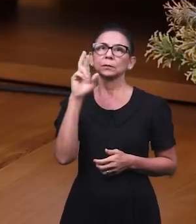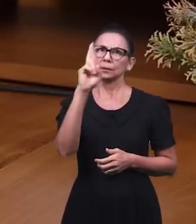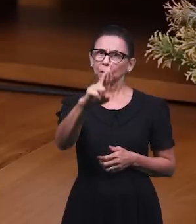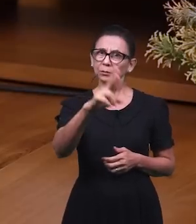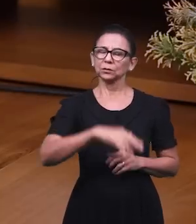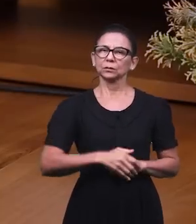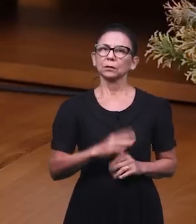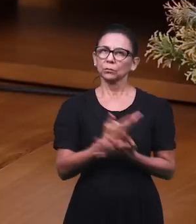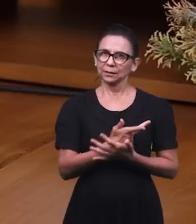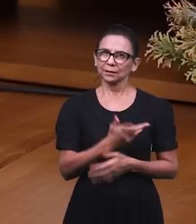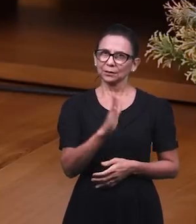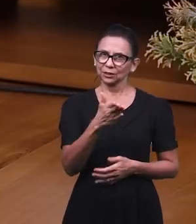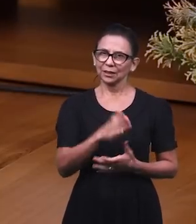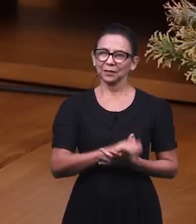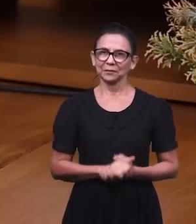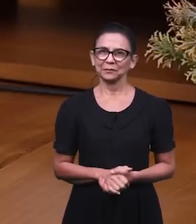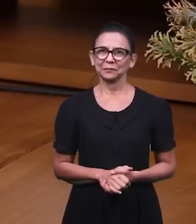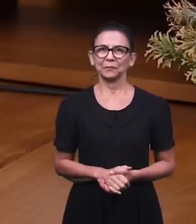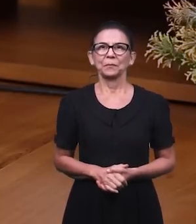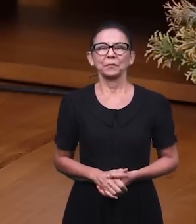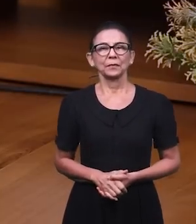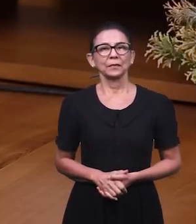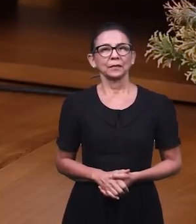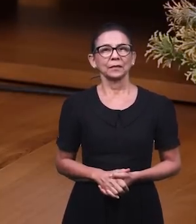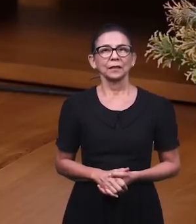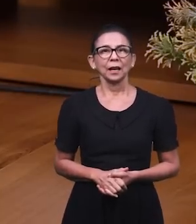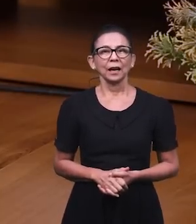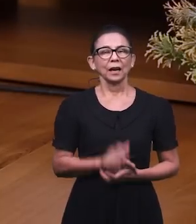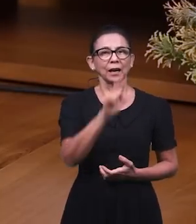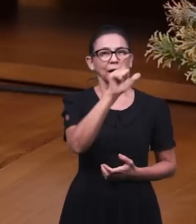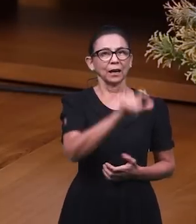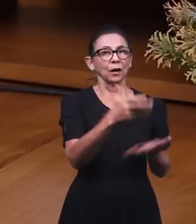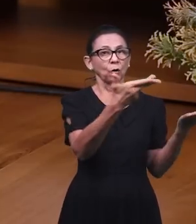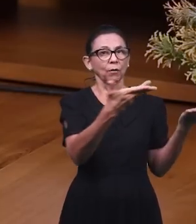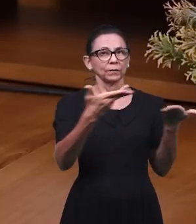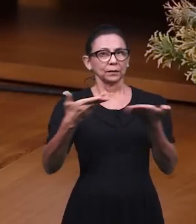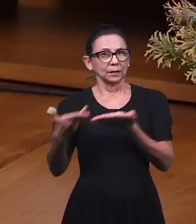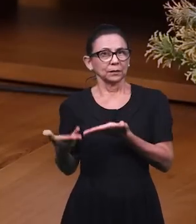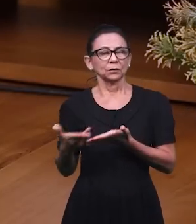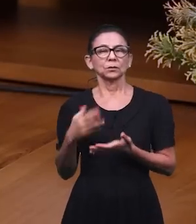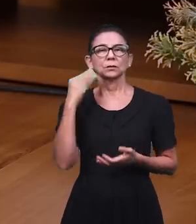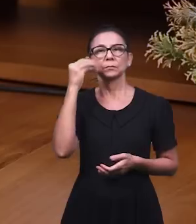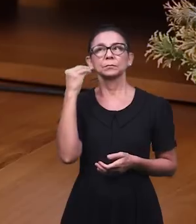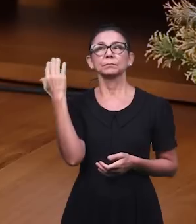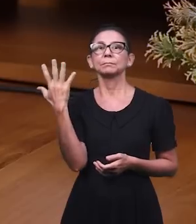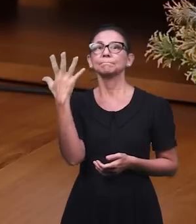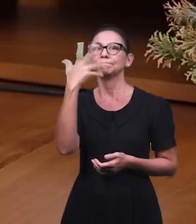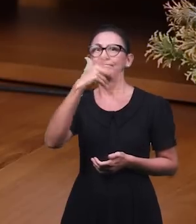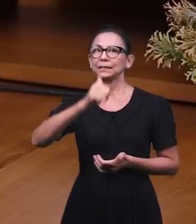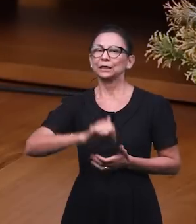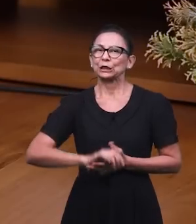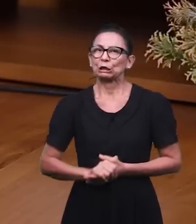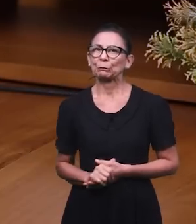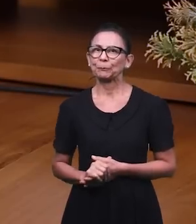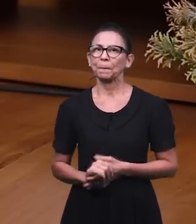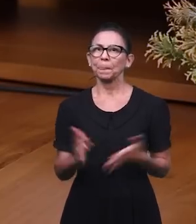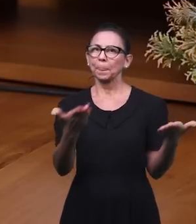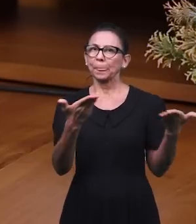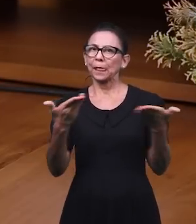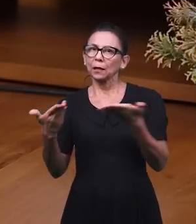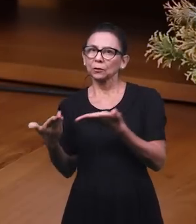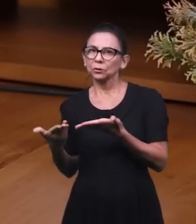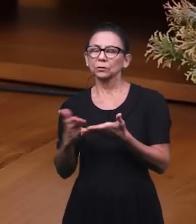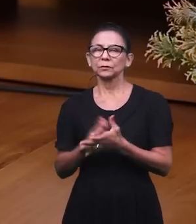No outro dia o Senhor te responde? Já aconteceu isso com você? A nossa convidada de hoje tem uma experiência linda a